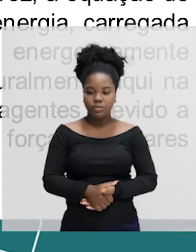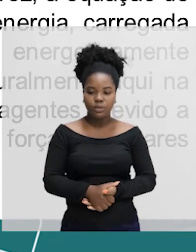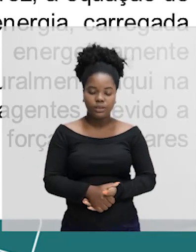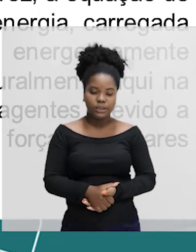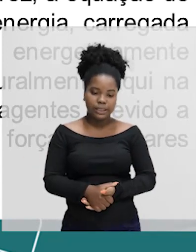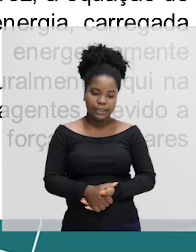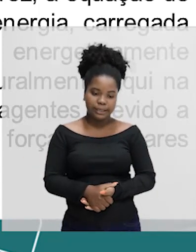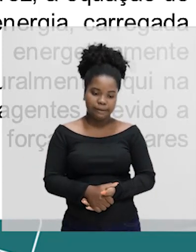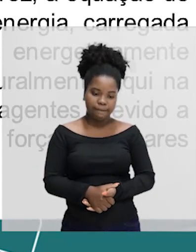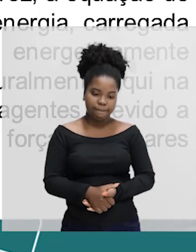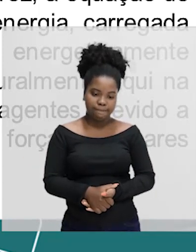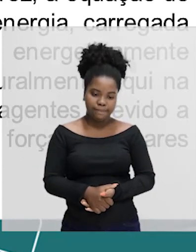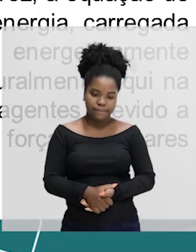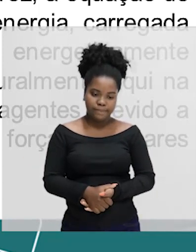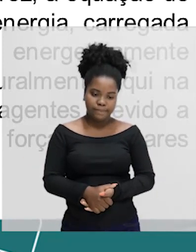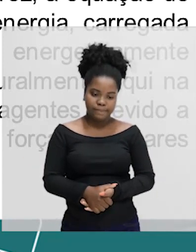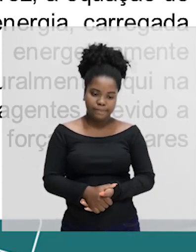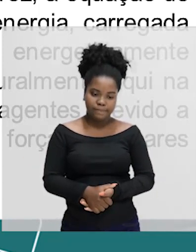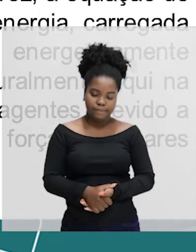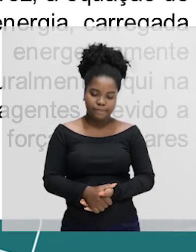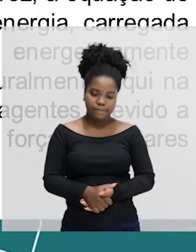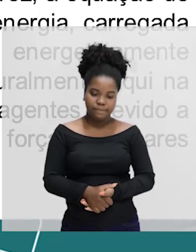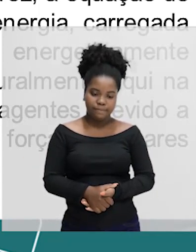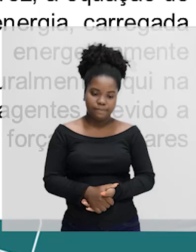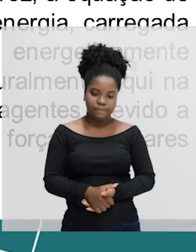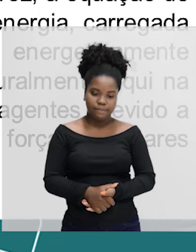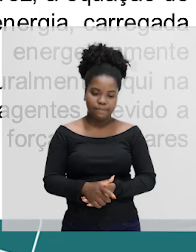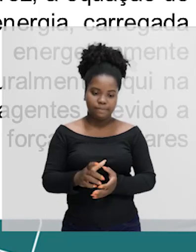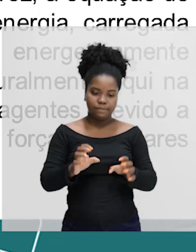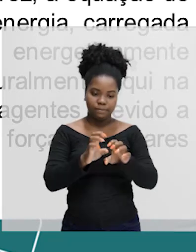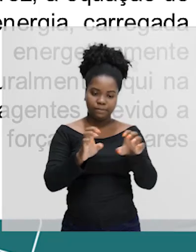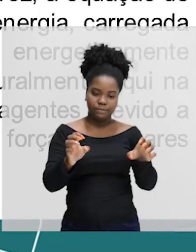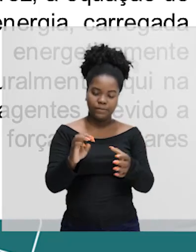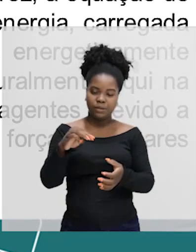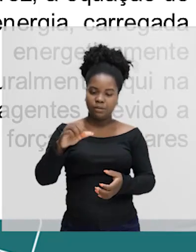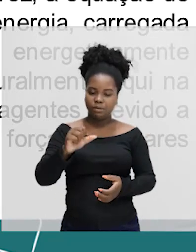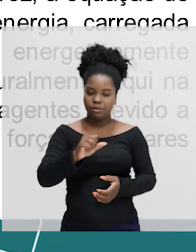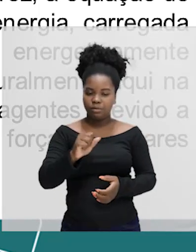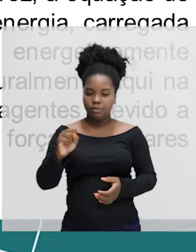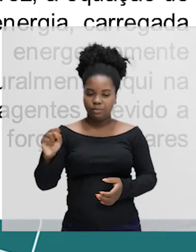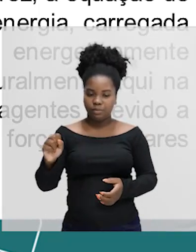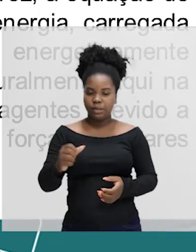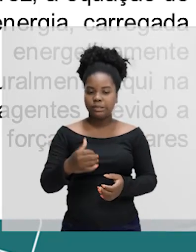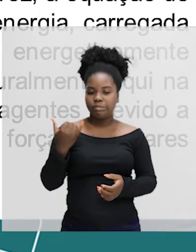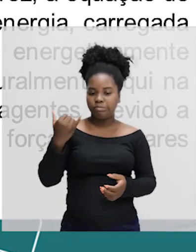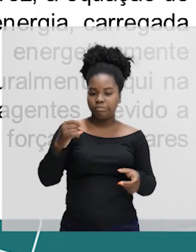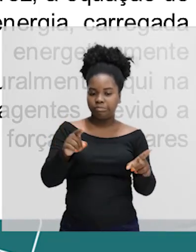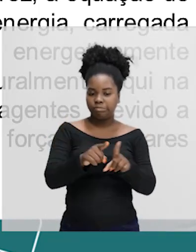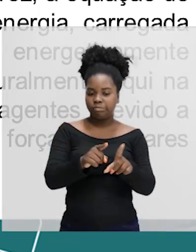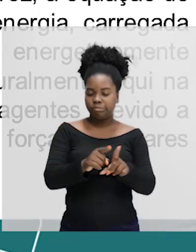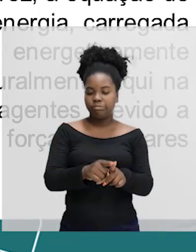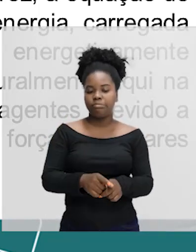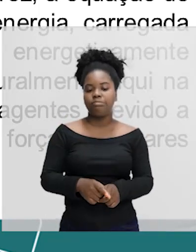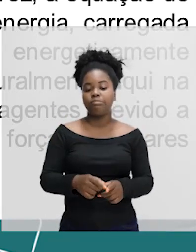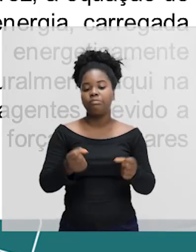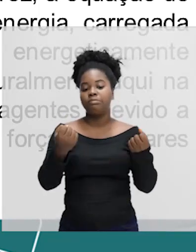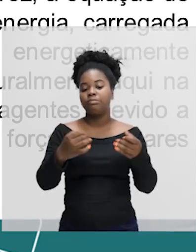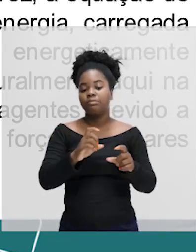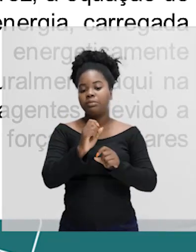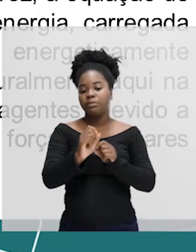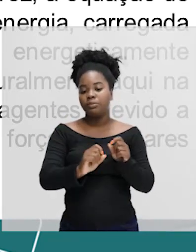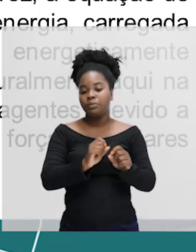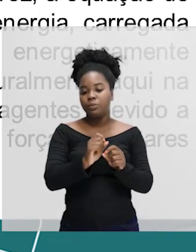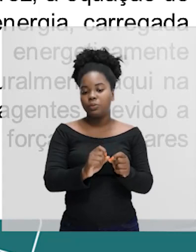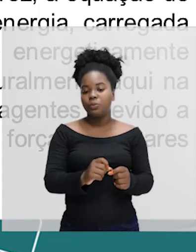a equação, desculpa, de Einstein, né, que é aquela equação de equivalência de massa e energia, explica